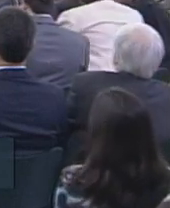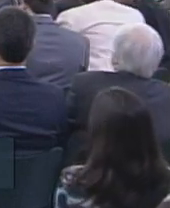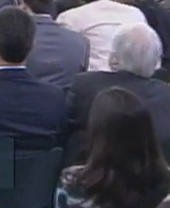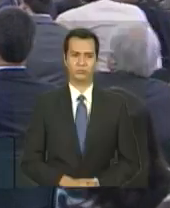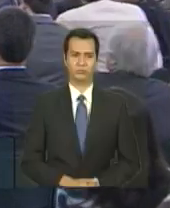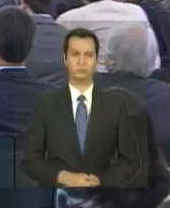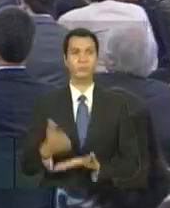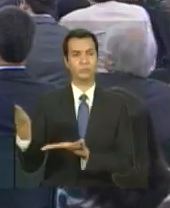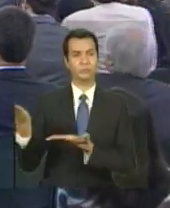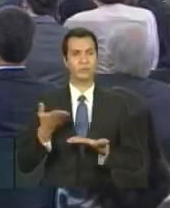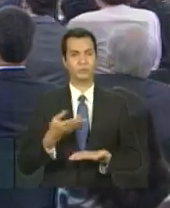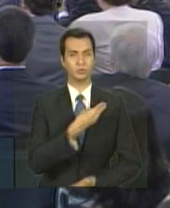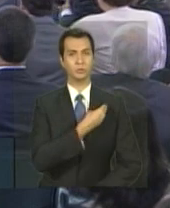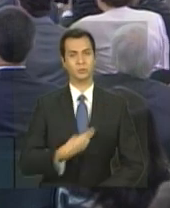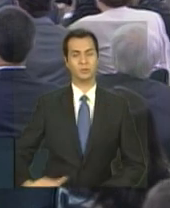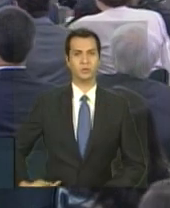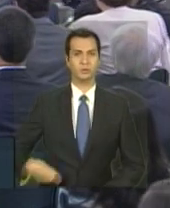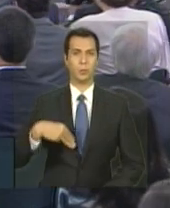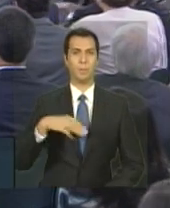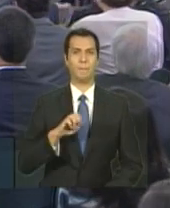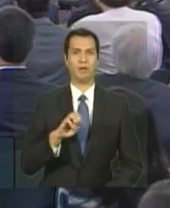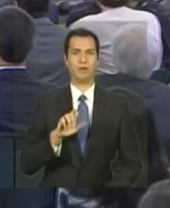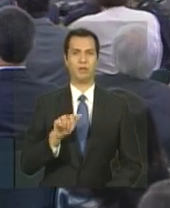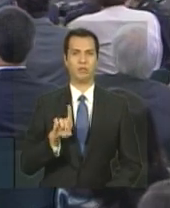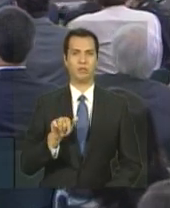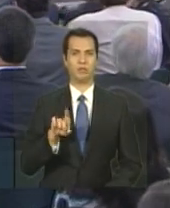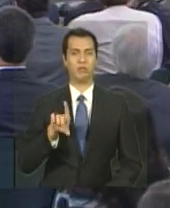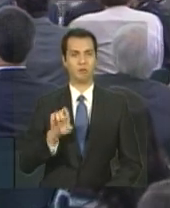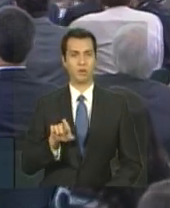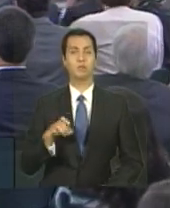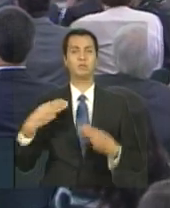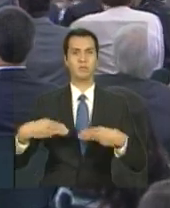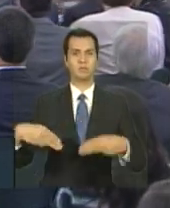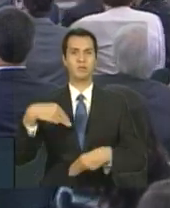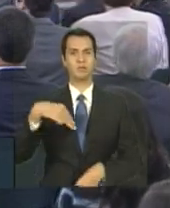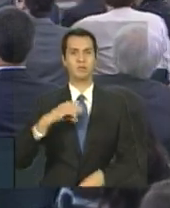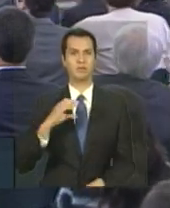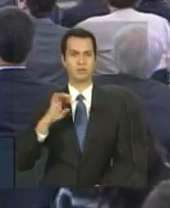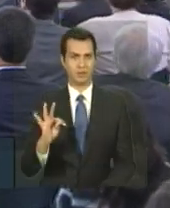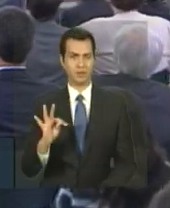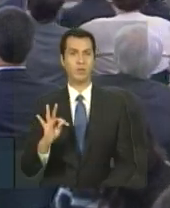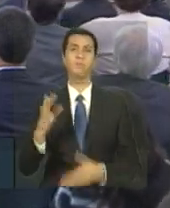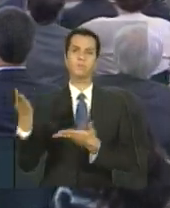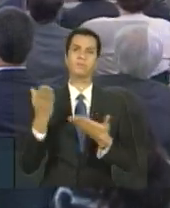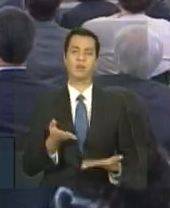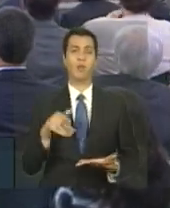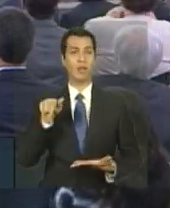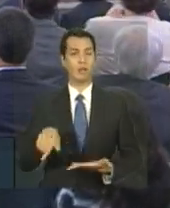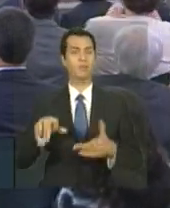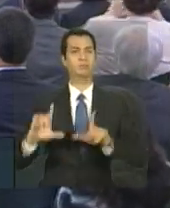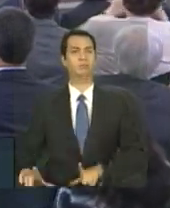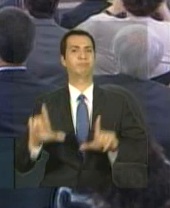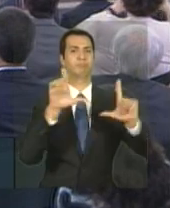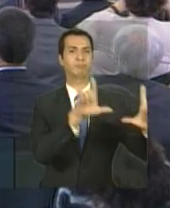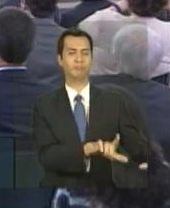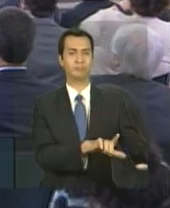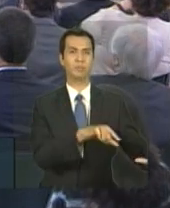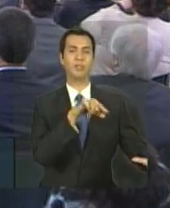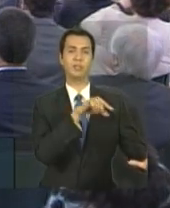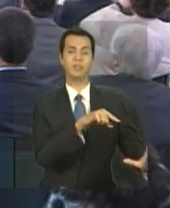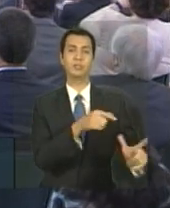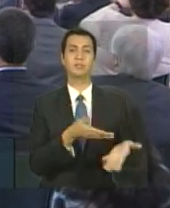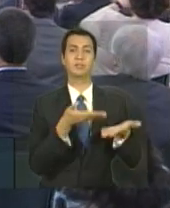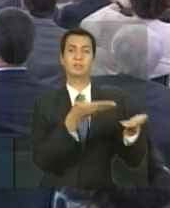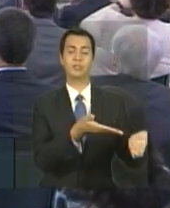Convidamos o ministro da Ciência, Tecnologia e Inovação, Aloysio Mercadante, a entregar o Prêmio Jovem Cientista ao Colégio Estela Maris,